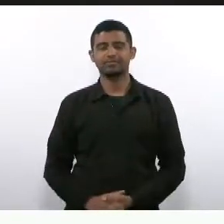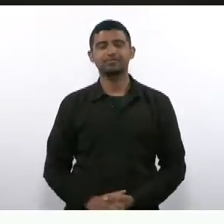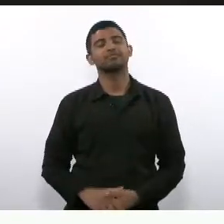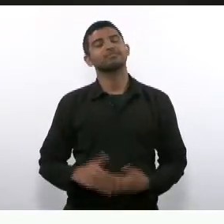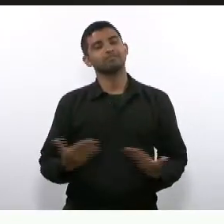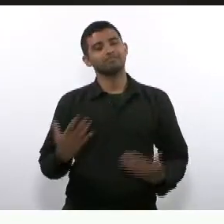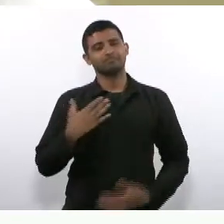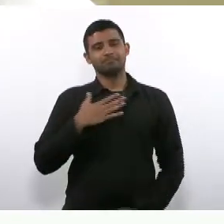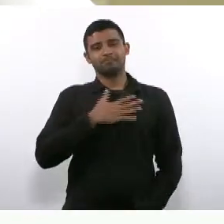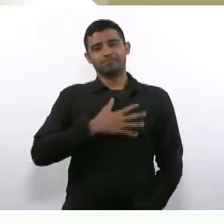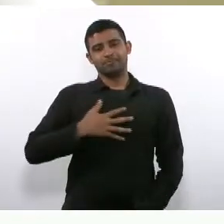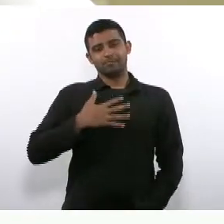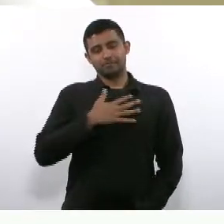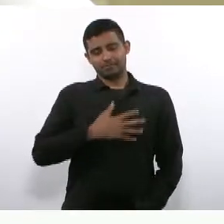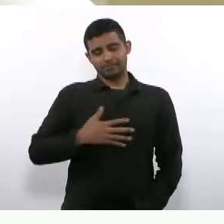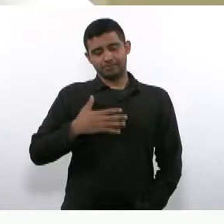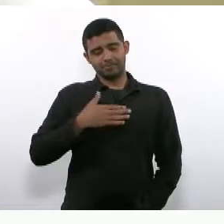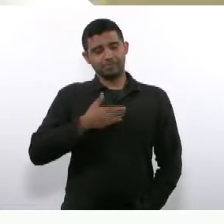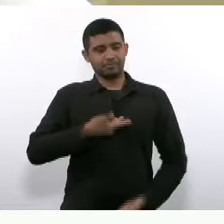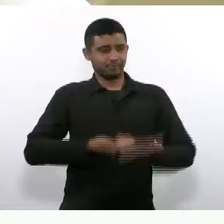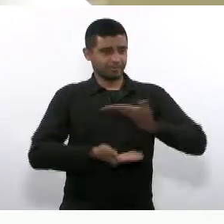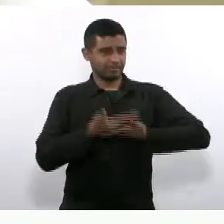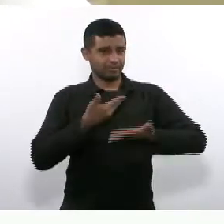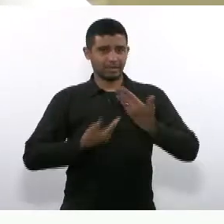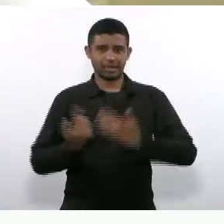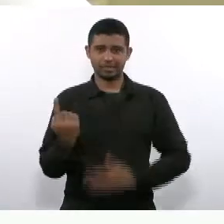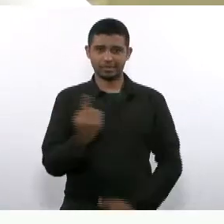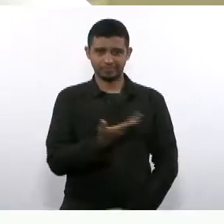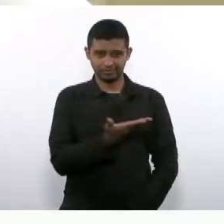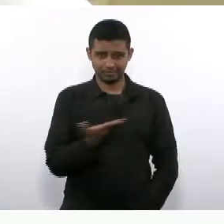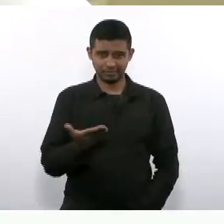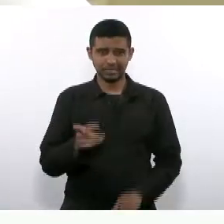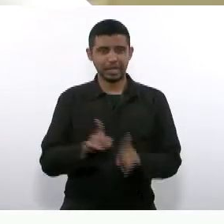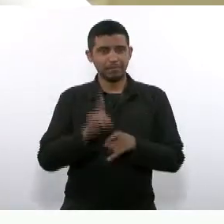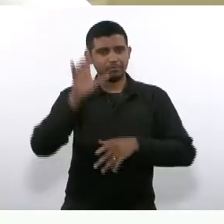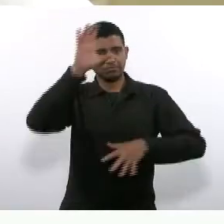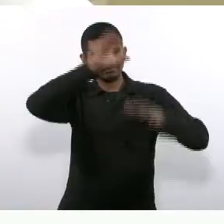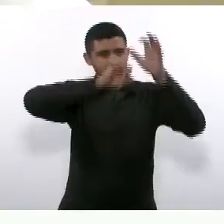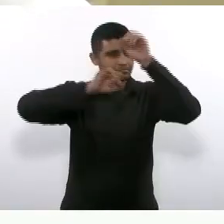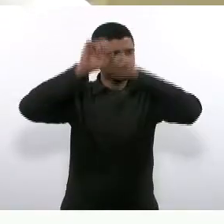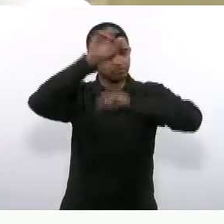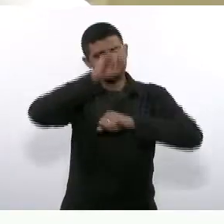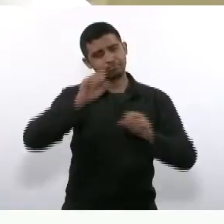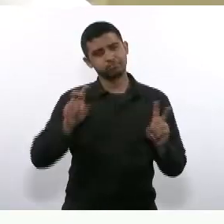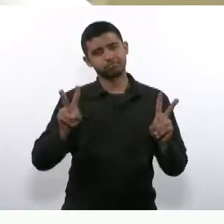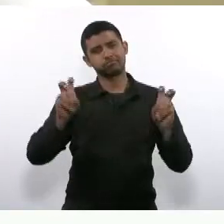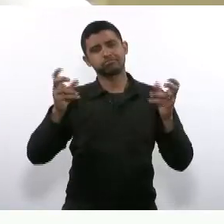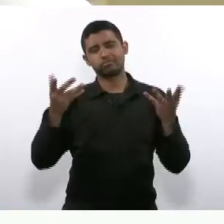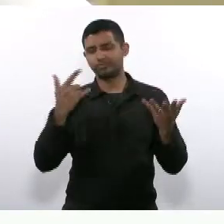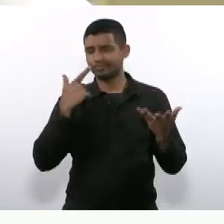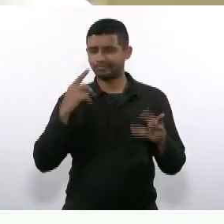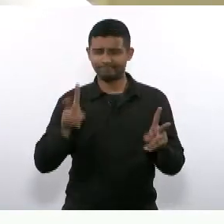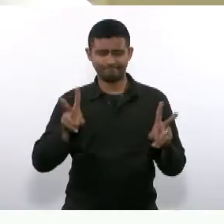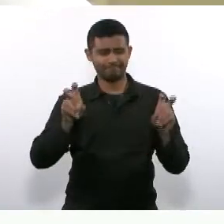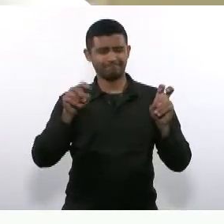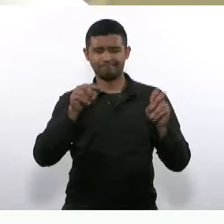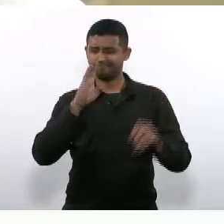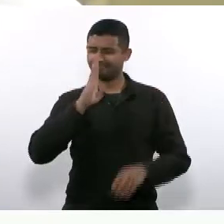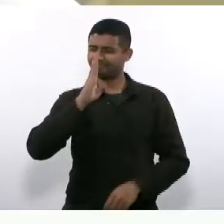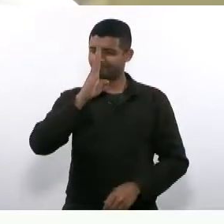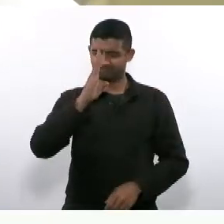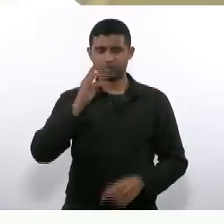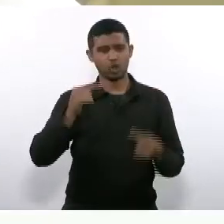um prazer participar com todas vocês aqui, aprender muito sobre esse tema. Eu acho que é um tema fundamental, um